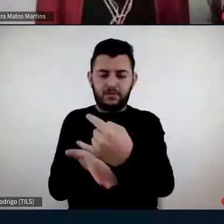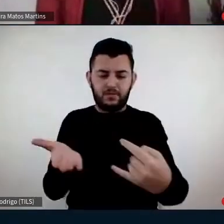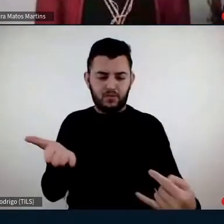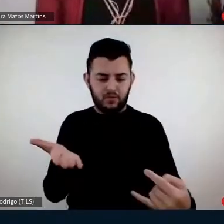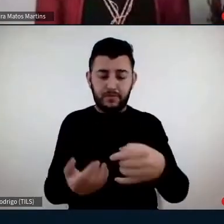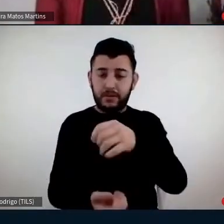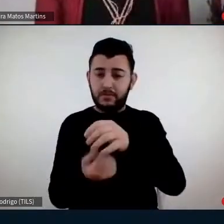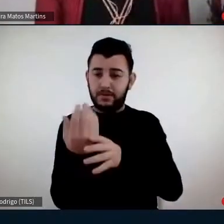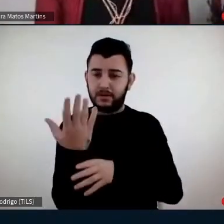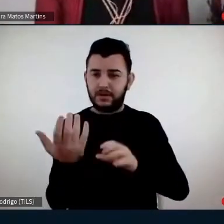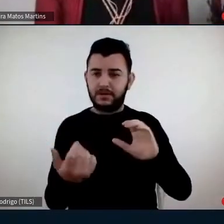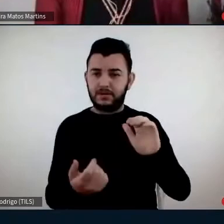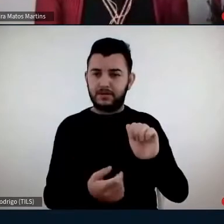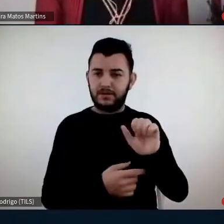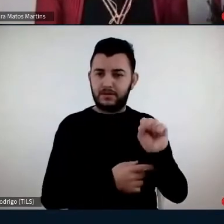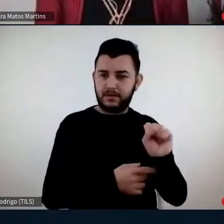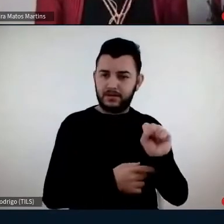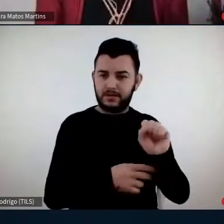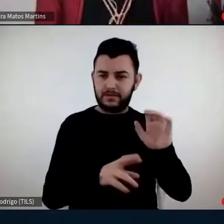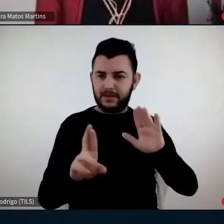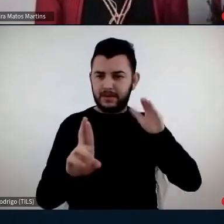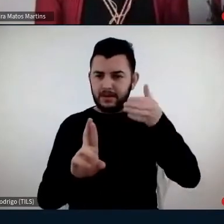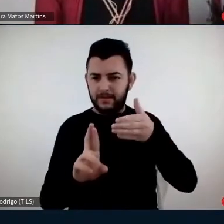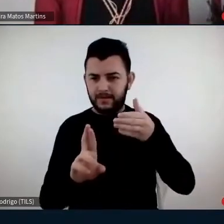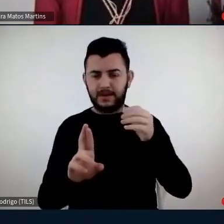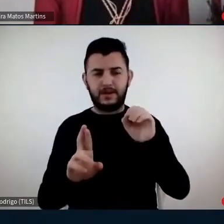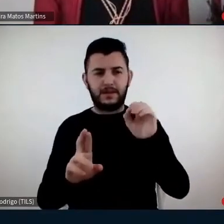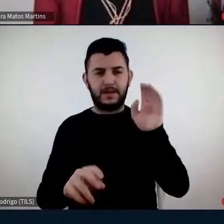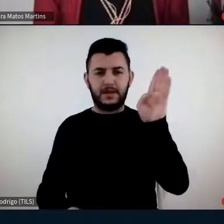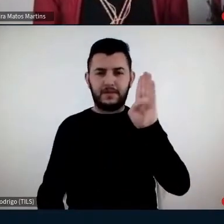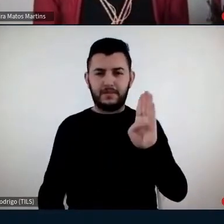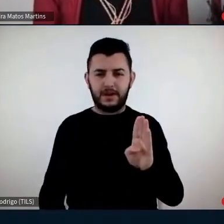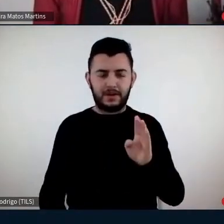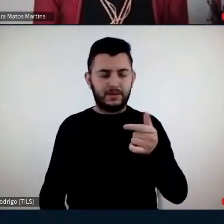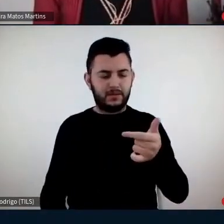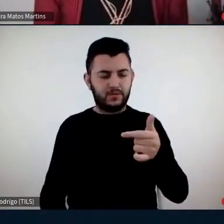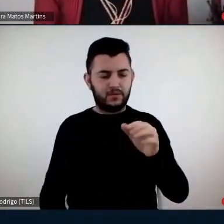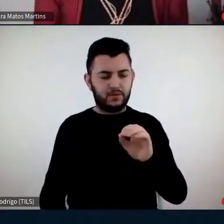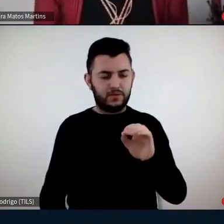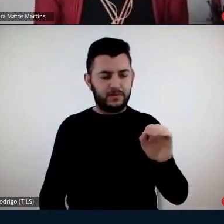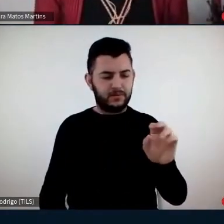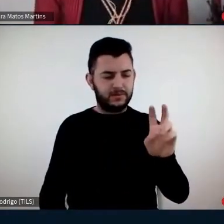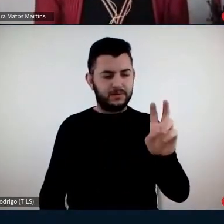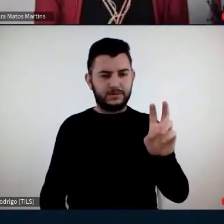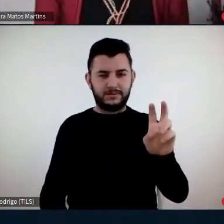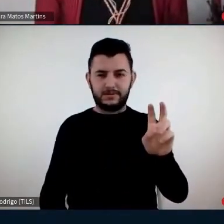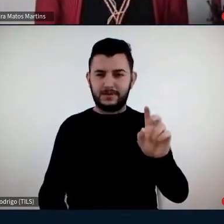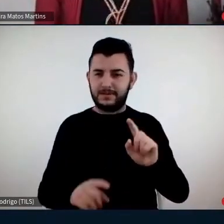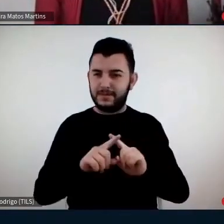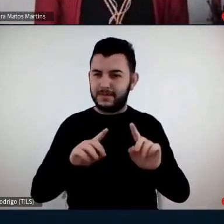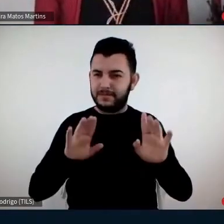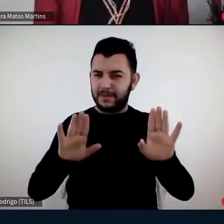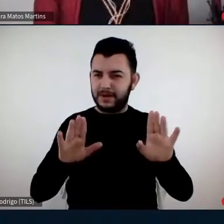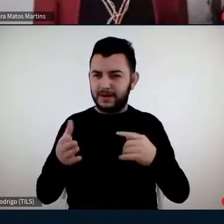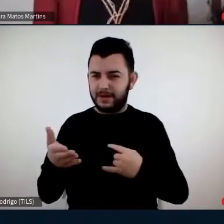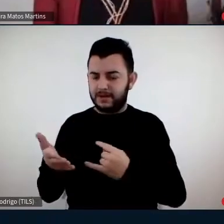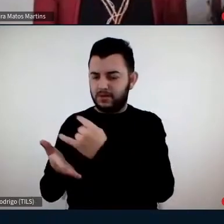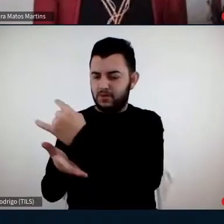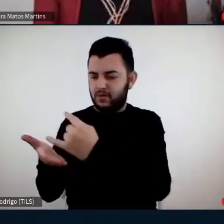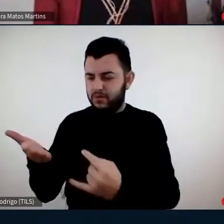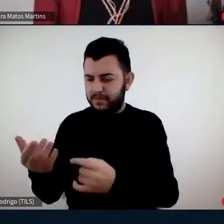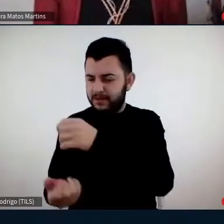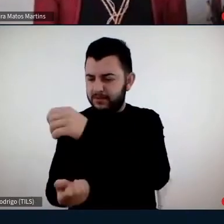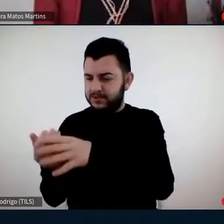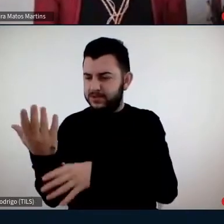como referência Brasil 2005. Só que quando eu leio, por exemplo, documento de criação